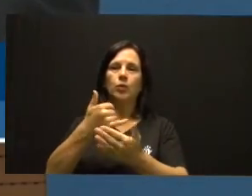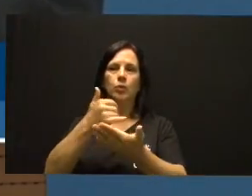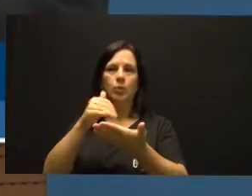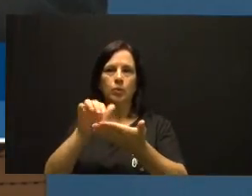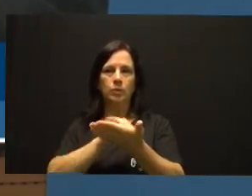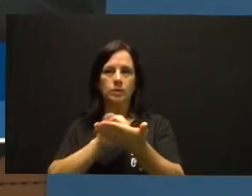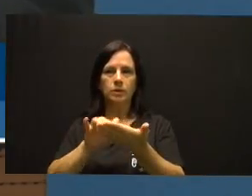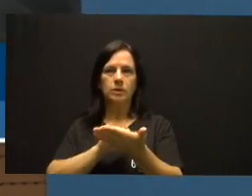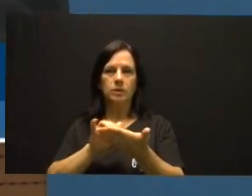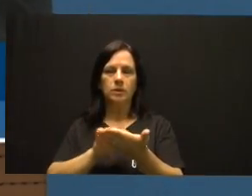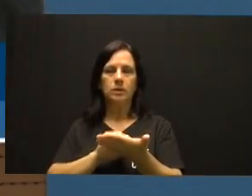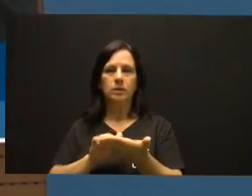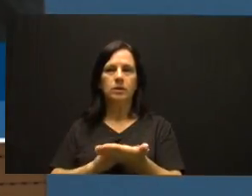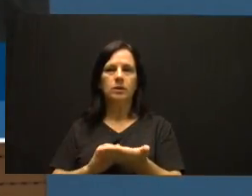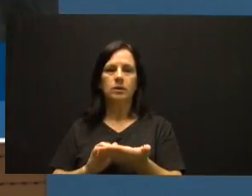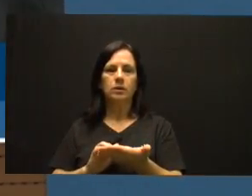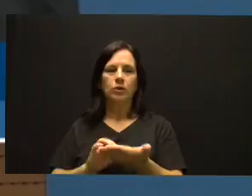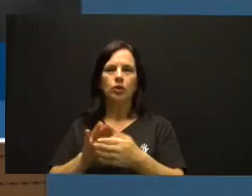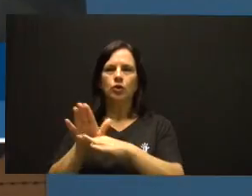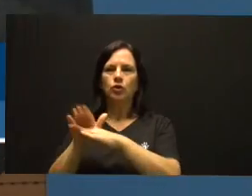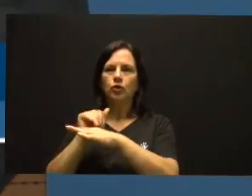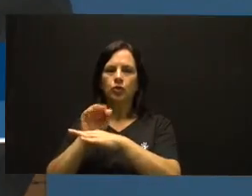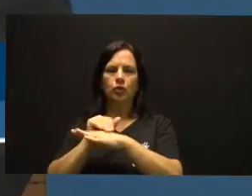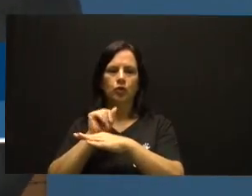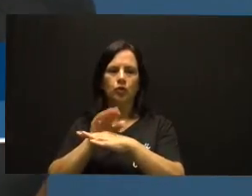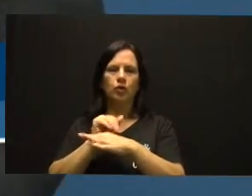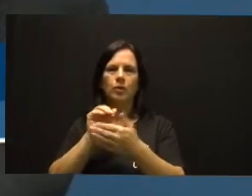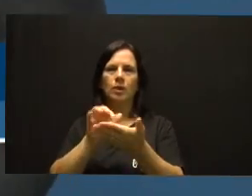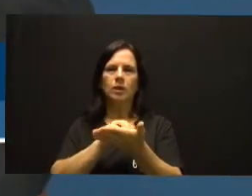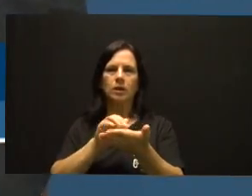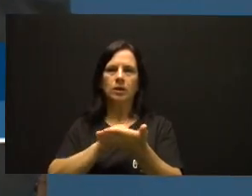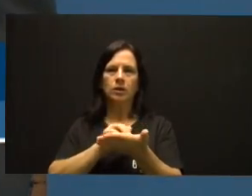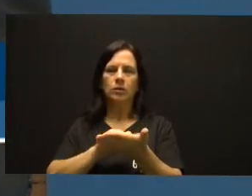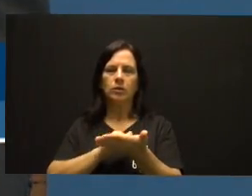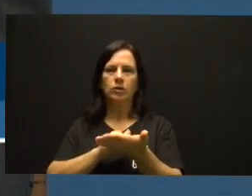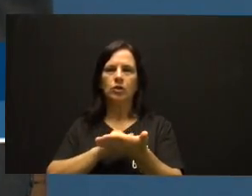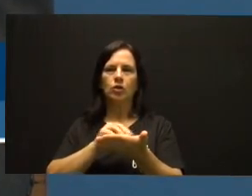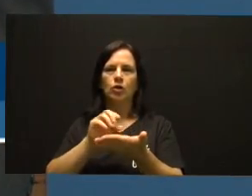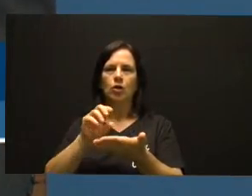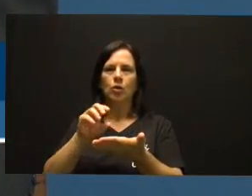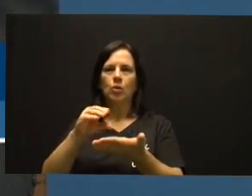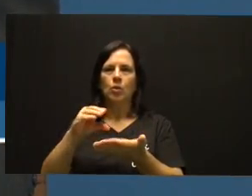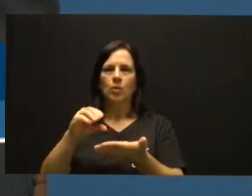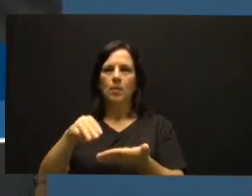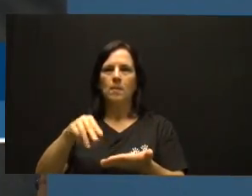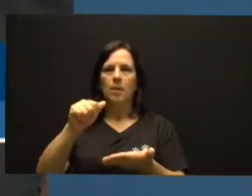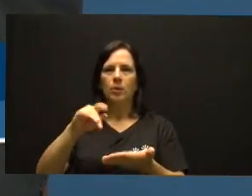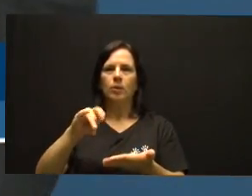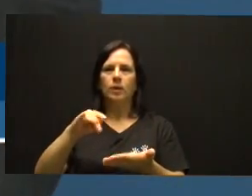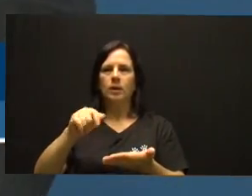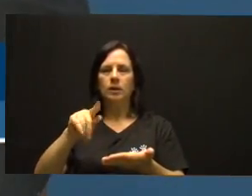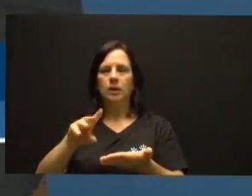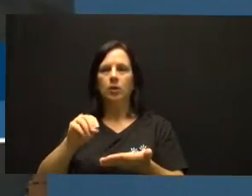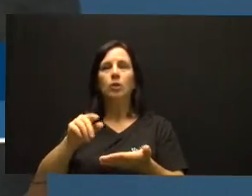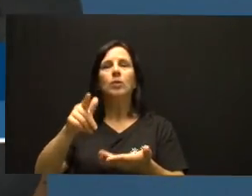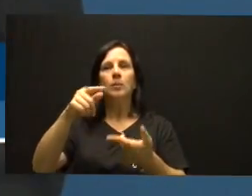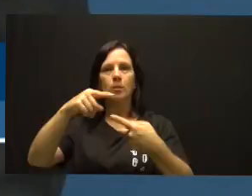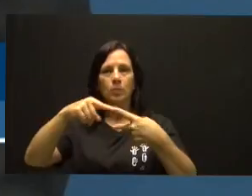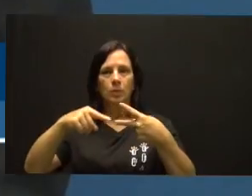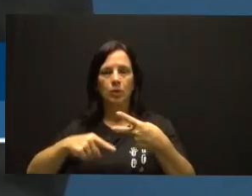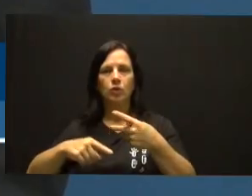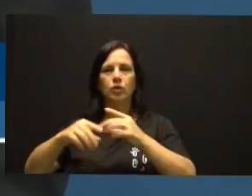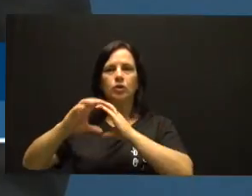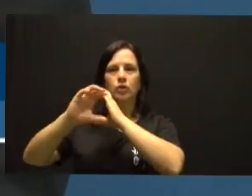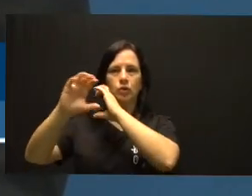só para ilustrar o seu requerimento, chamaram Secretaria de Obras e Secretaria de Manutenção e mais dois engenheiros da Prefeitura. É óbvio que